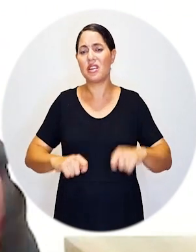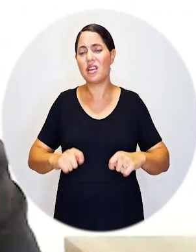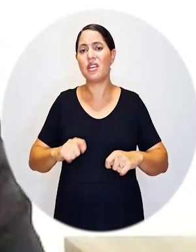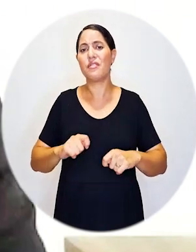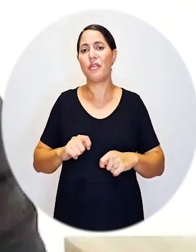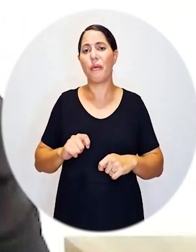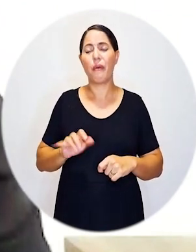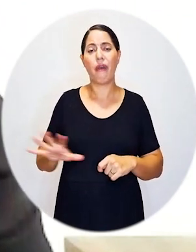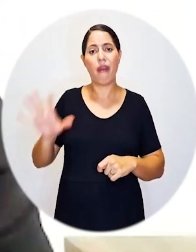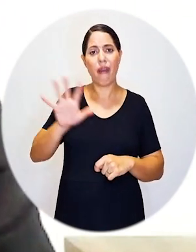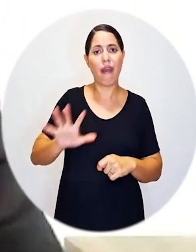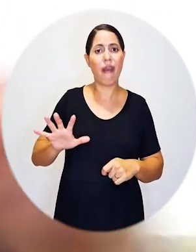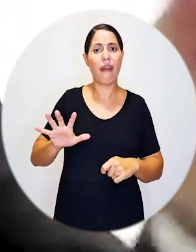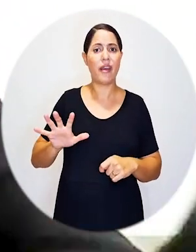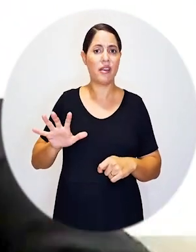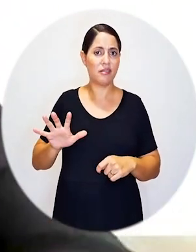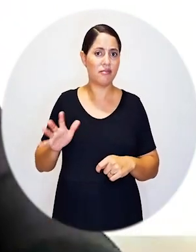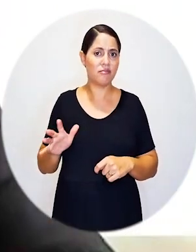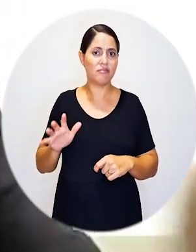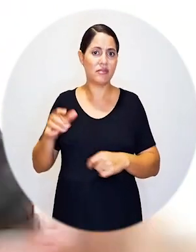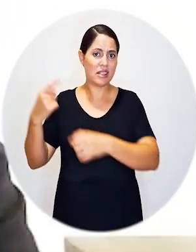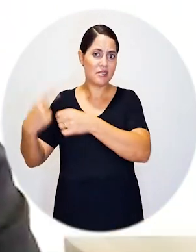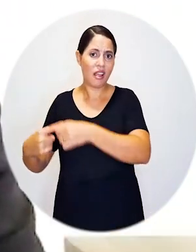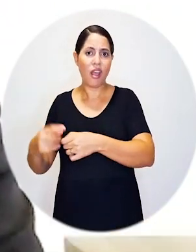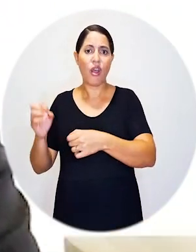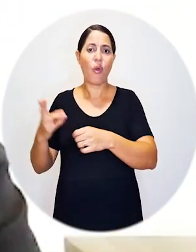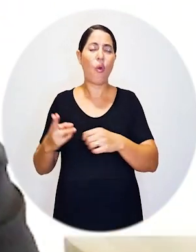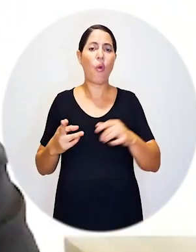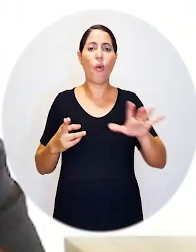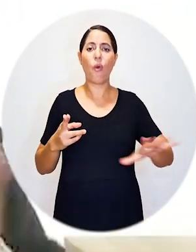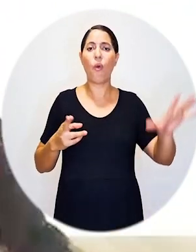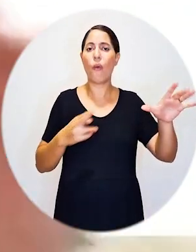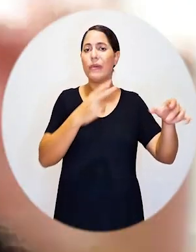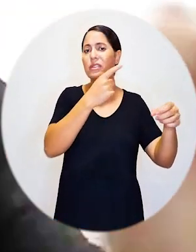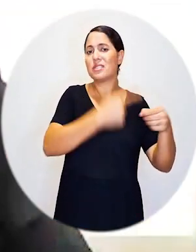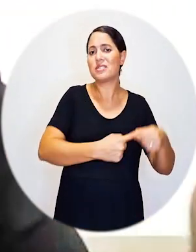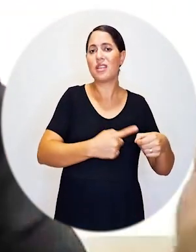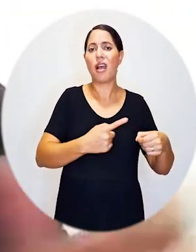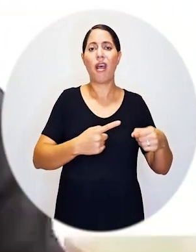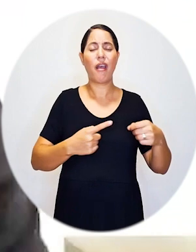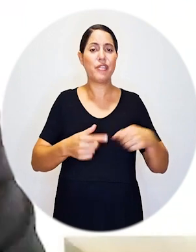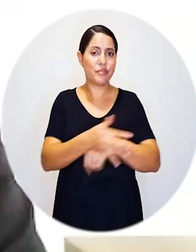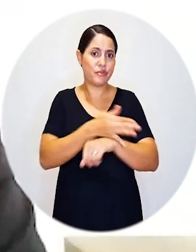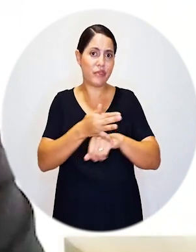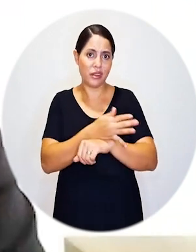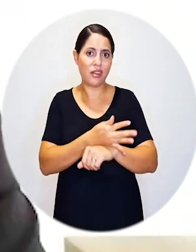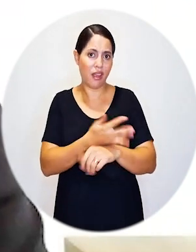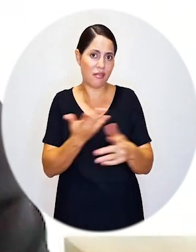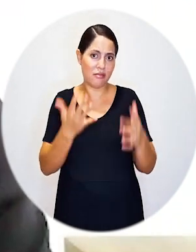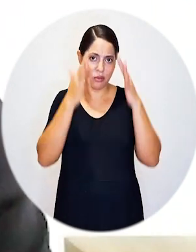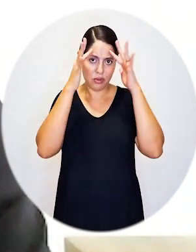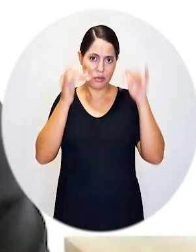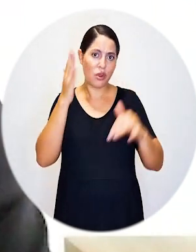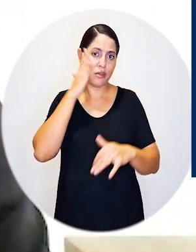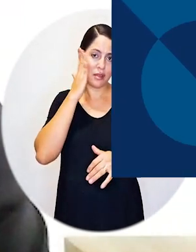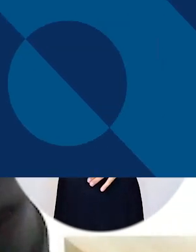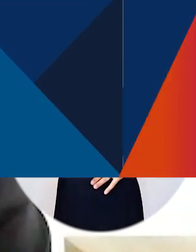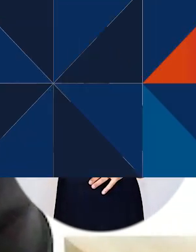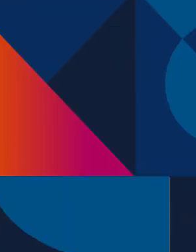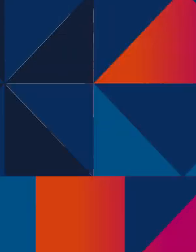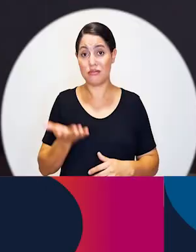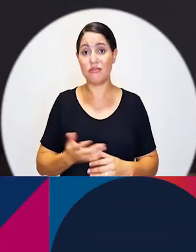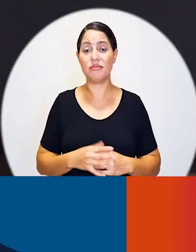Justiça e saber que na comarca X ou na comarca Y teve feriado local naquele período para a interposição do